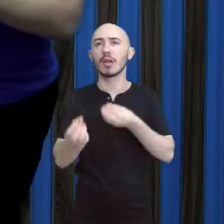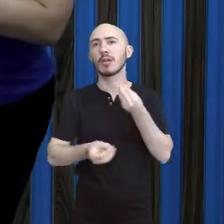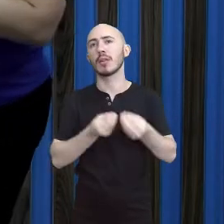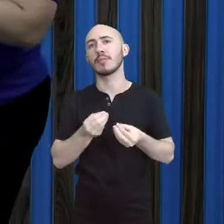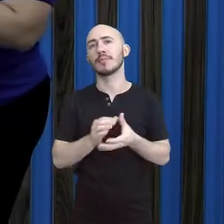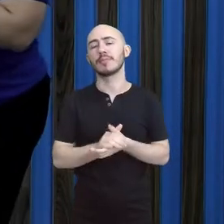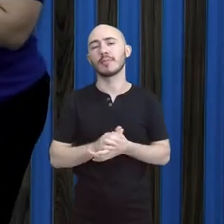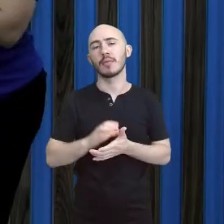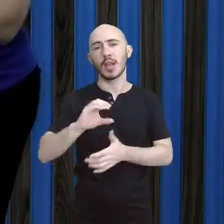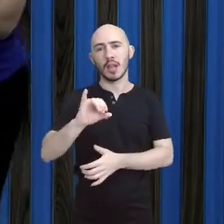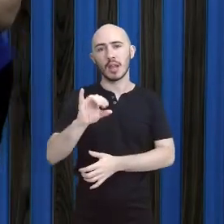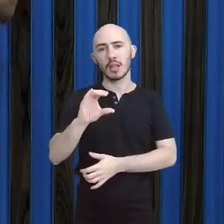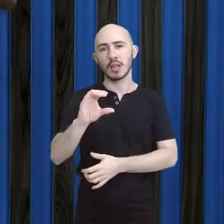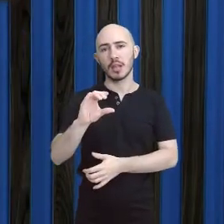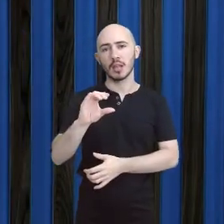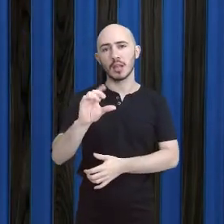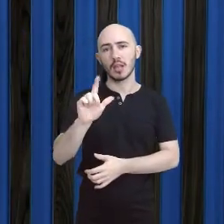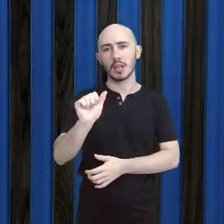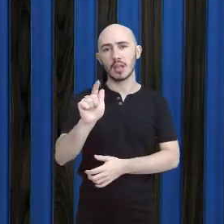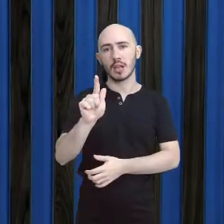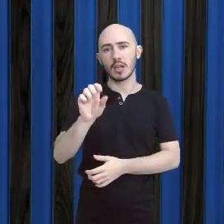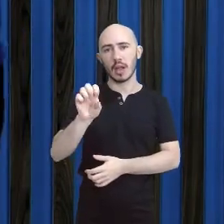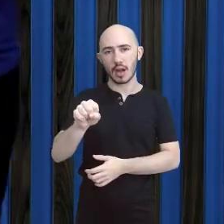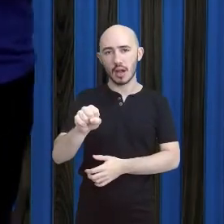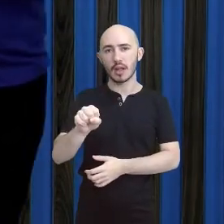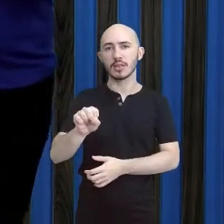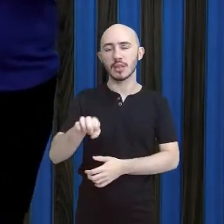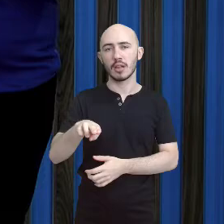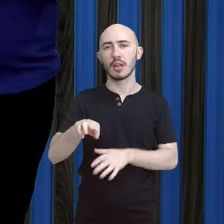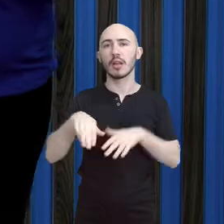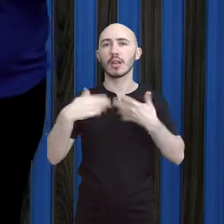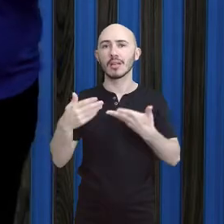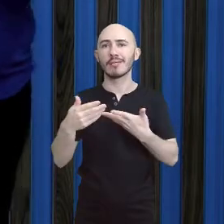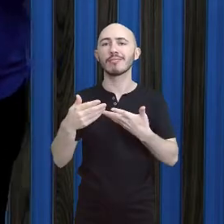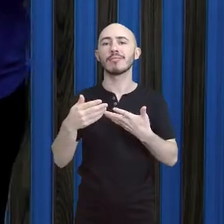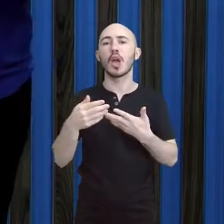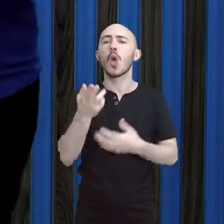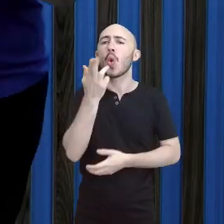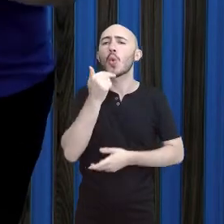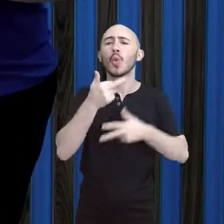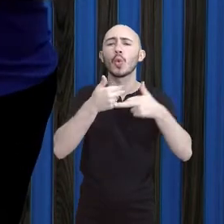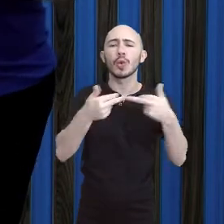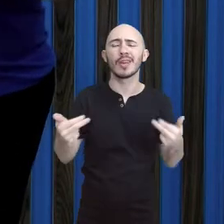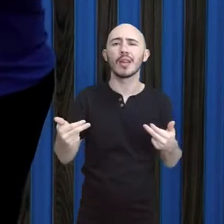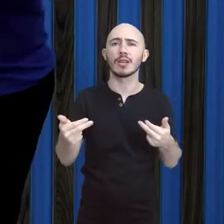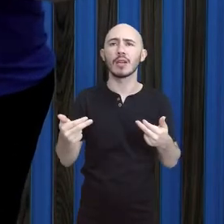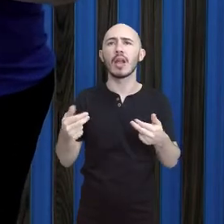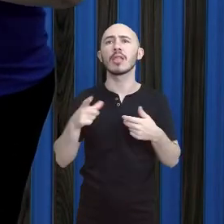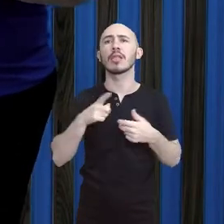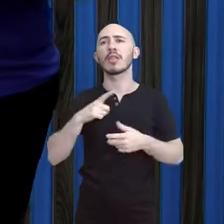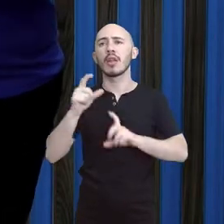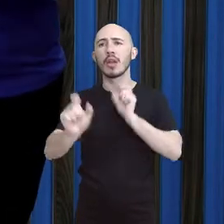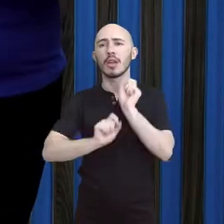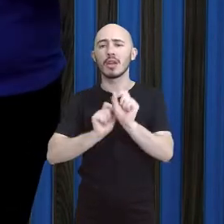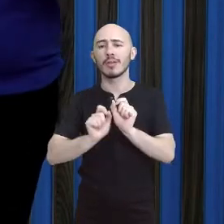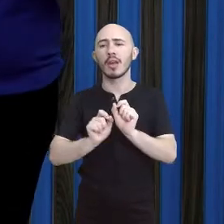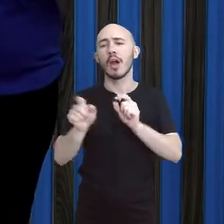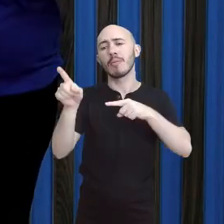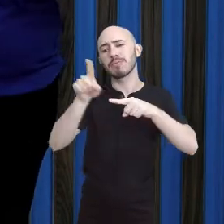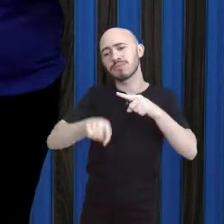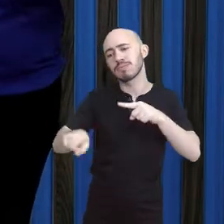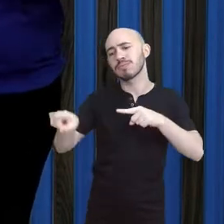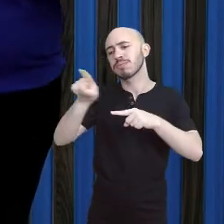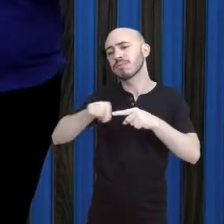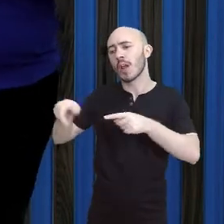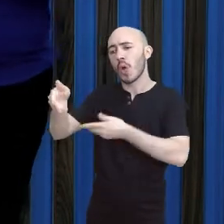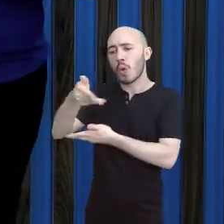de nutrientes. Pessoal, existe uma circulação, exatamente isso, ó, circulação de elementos químicos no